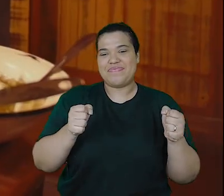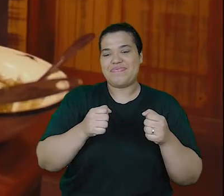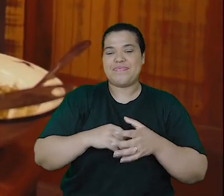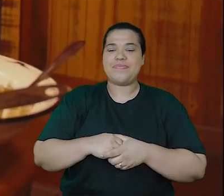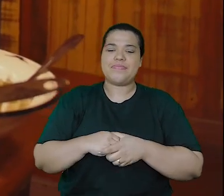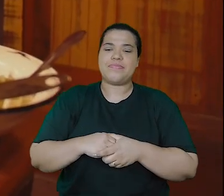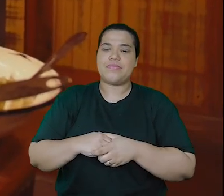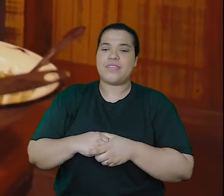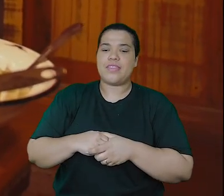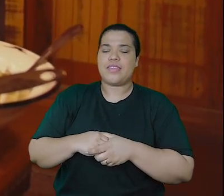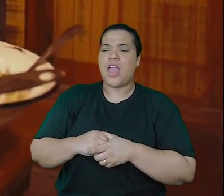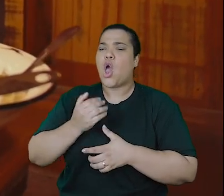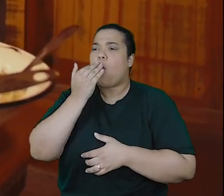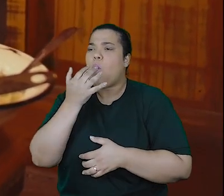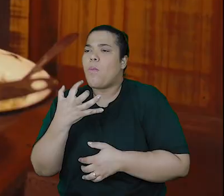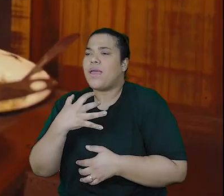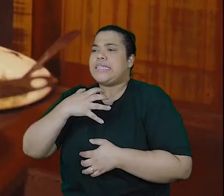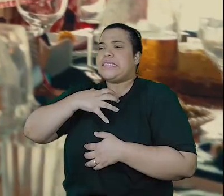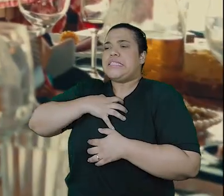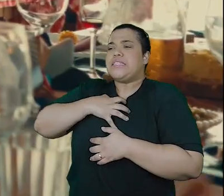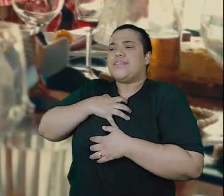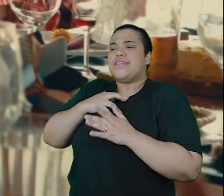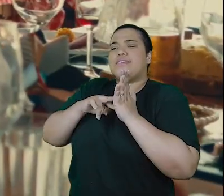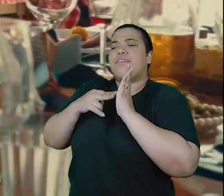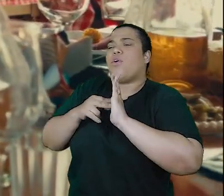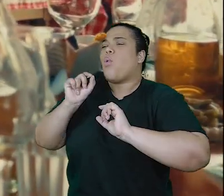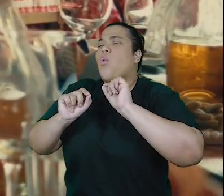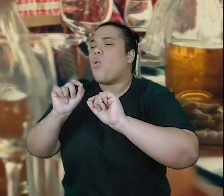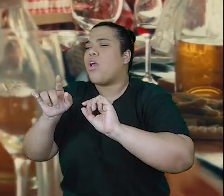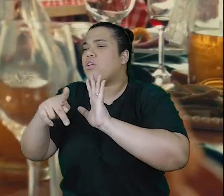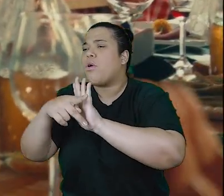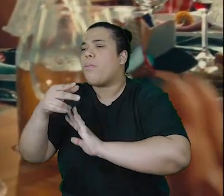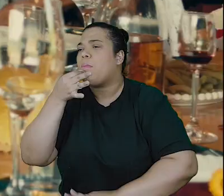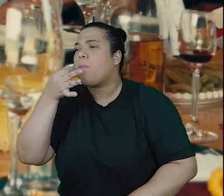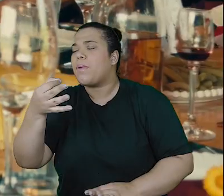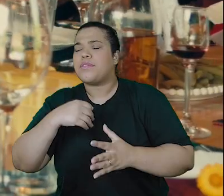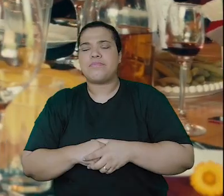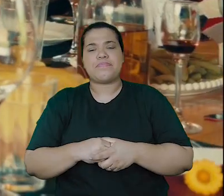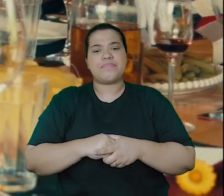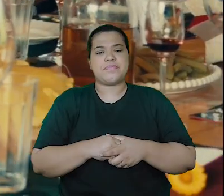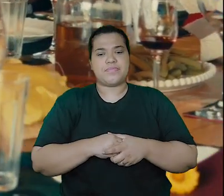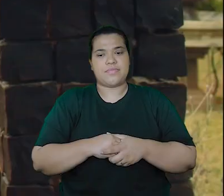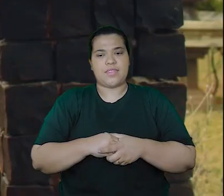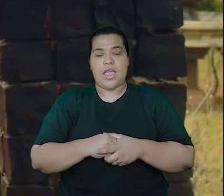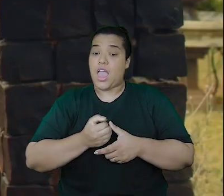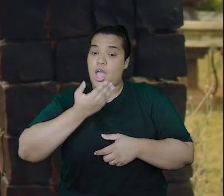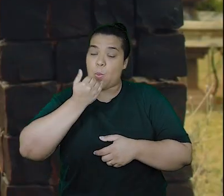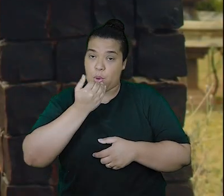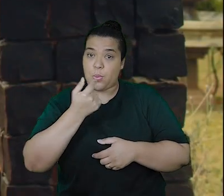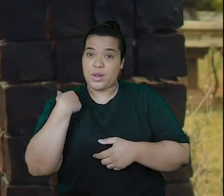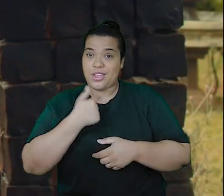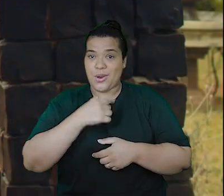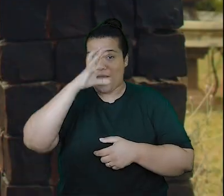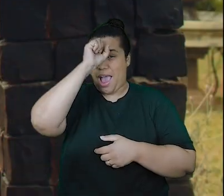O que é uma comida afetiva? Bem, a comida afetiva é aquela comida que a gente